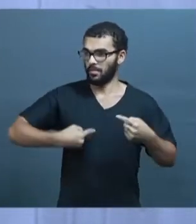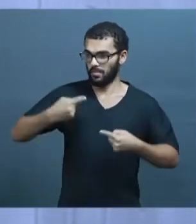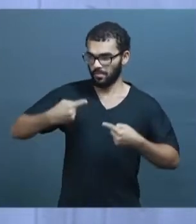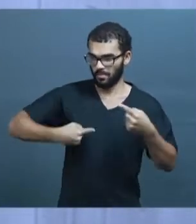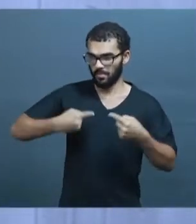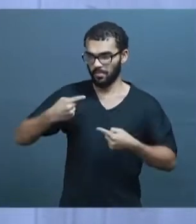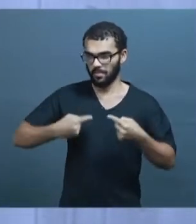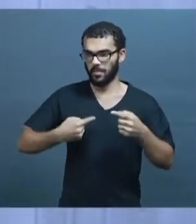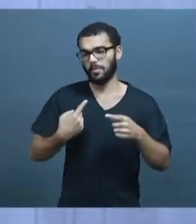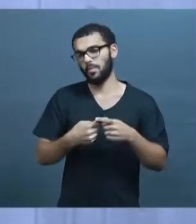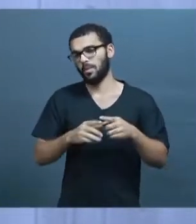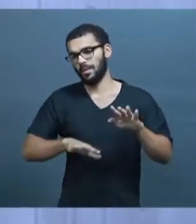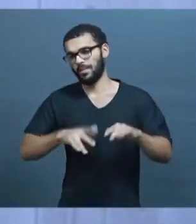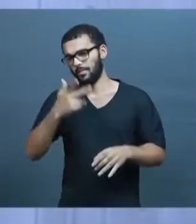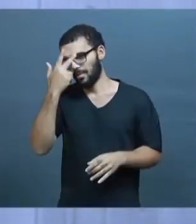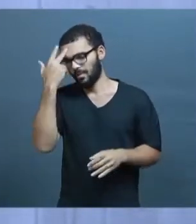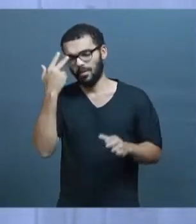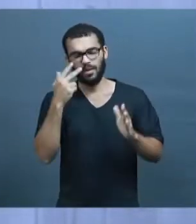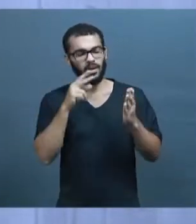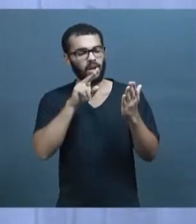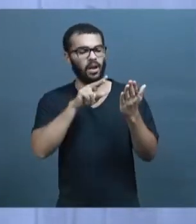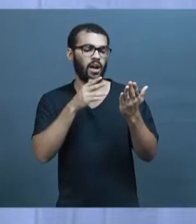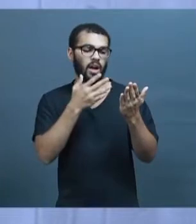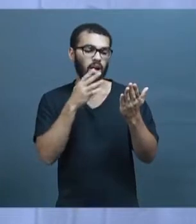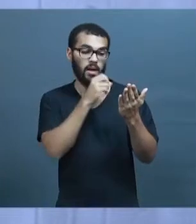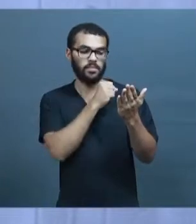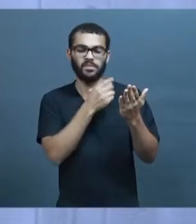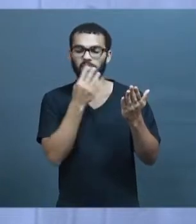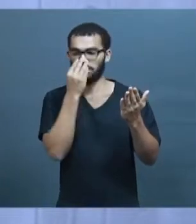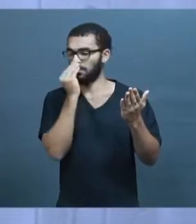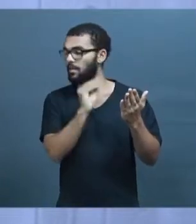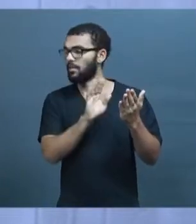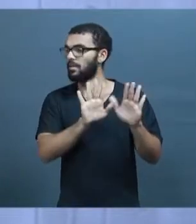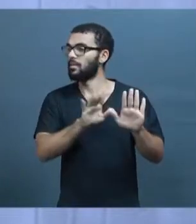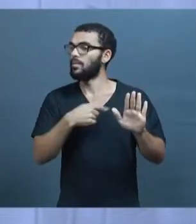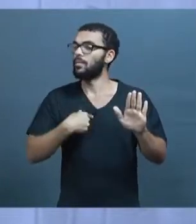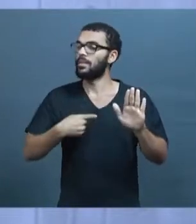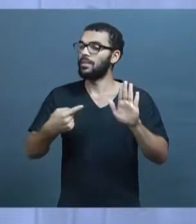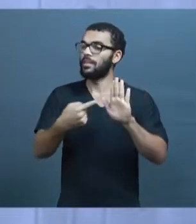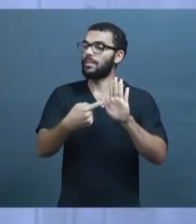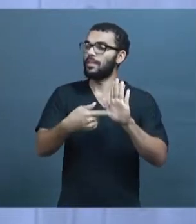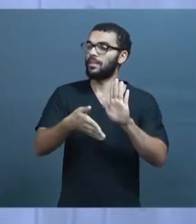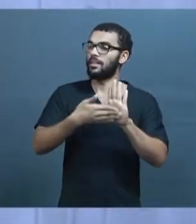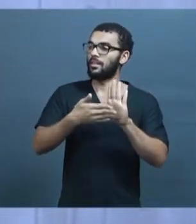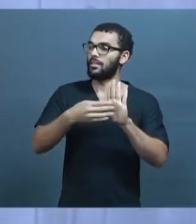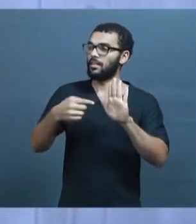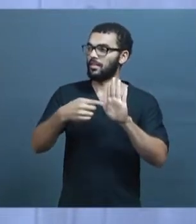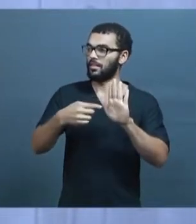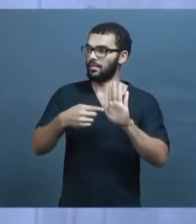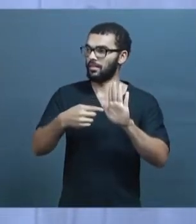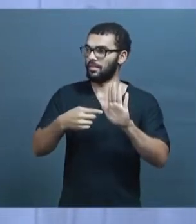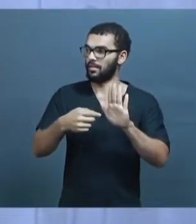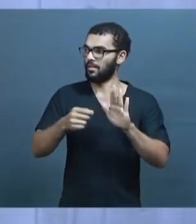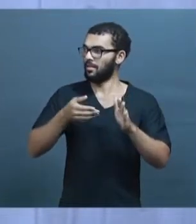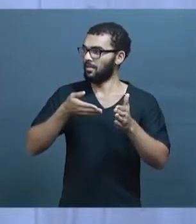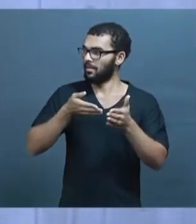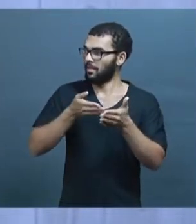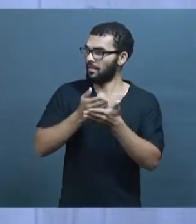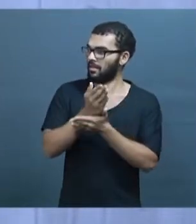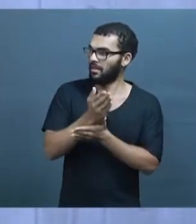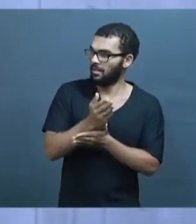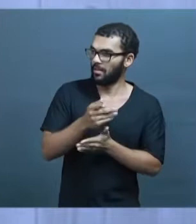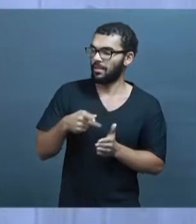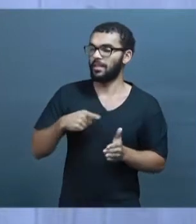passando rápido ou batido. Curiosamente, a proposta, se aprovada, curiosamente, ela desloca